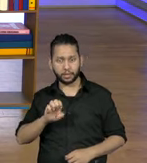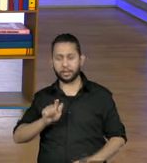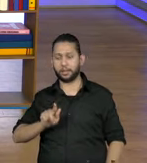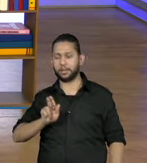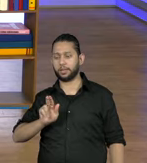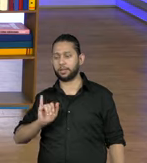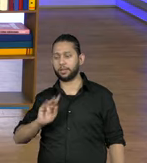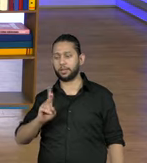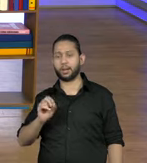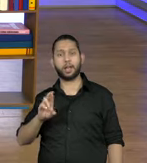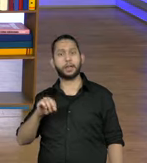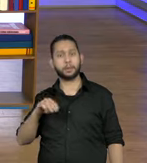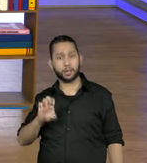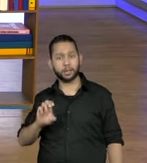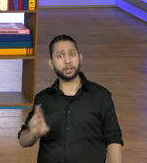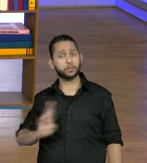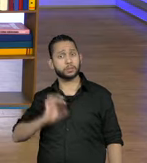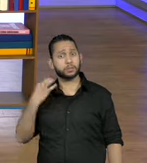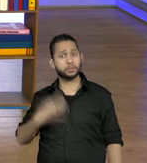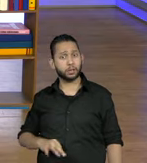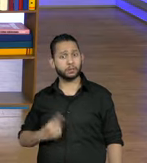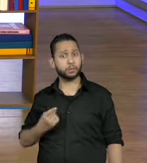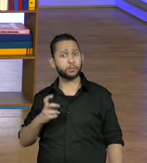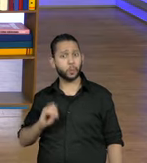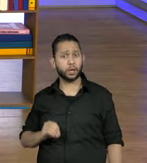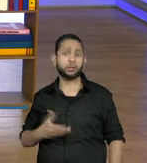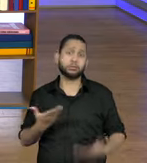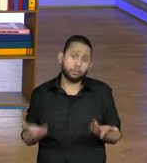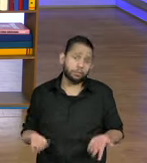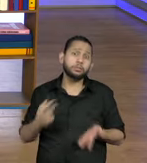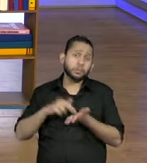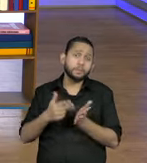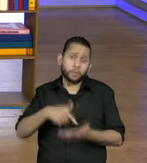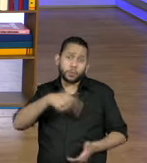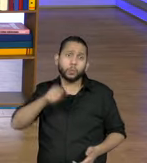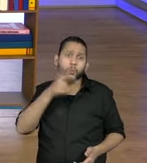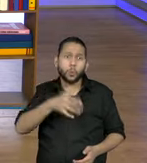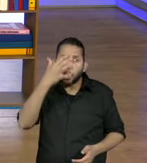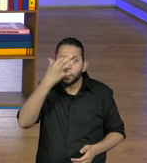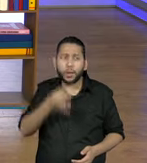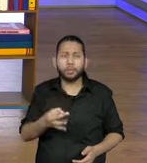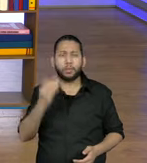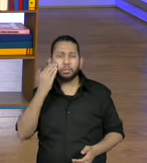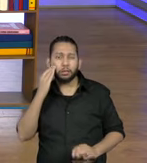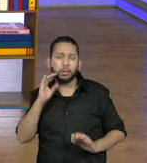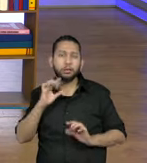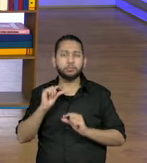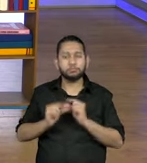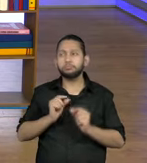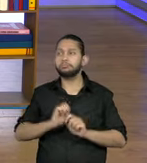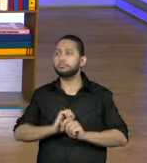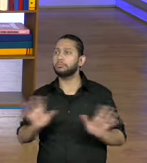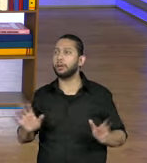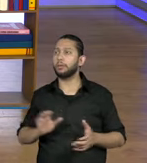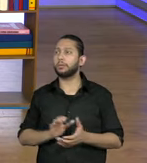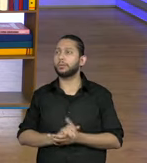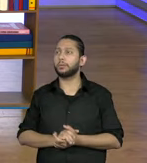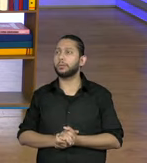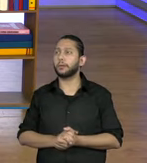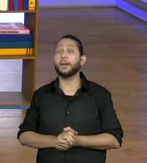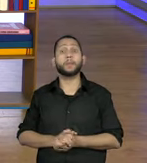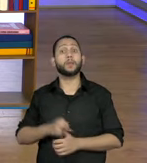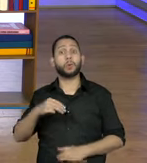galera está conseguindo compreender e entender toda essa nossa situação, problema, certo? Ó, a professora Mônica disse que